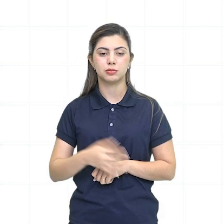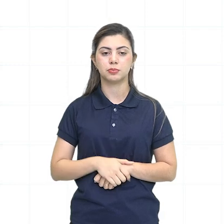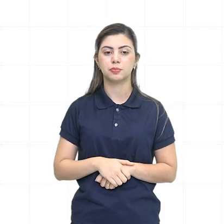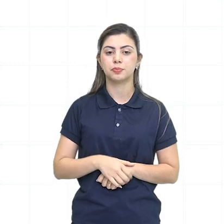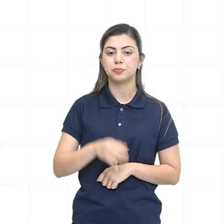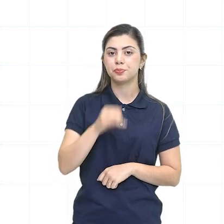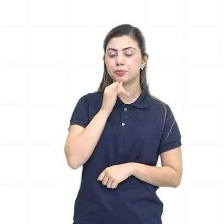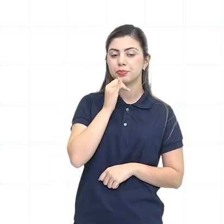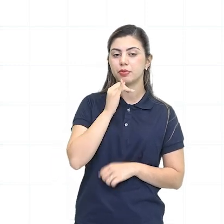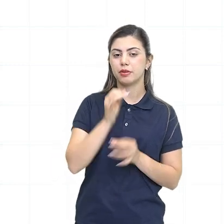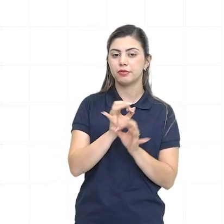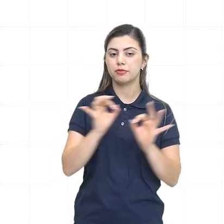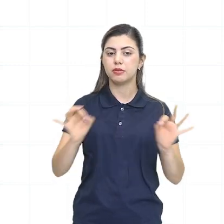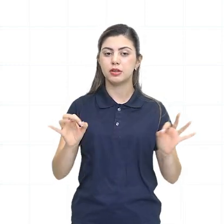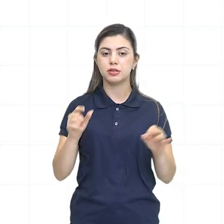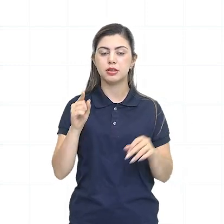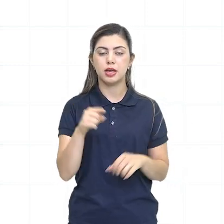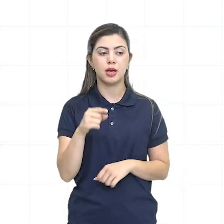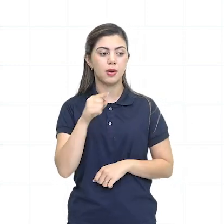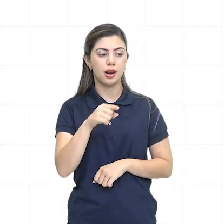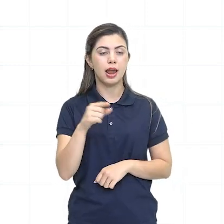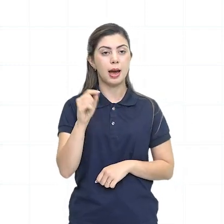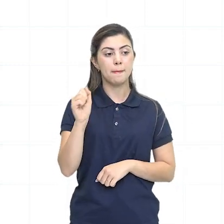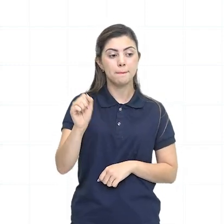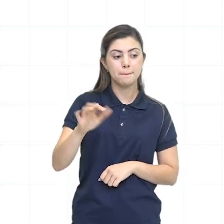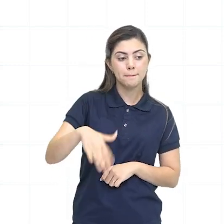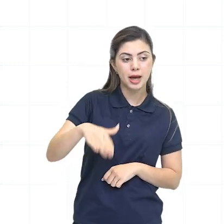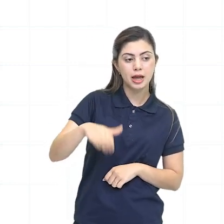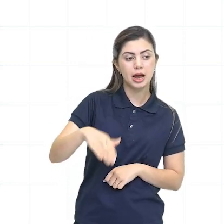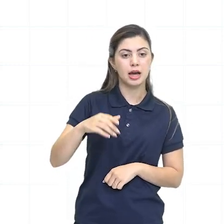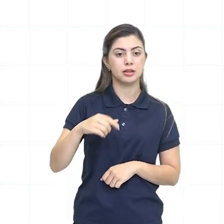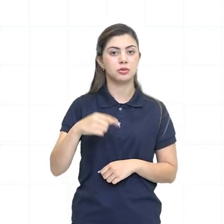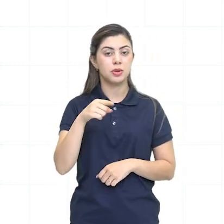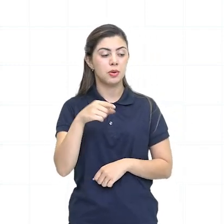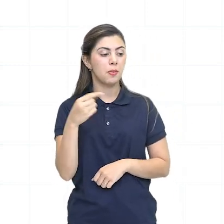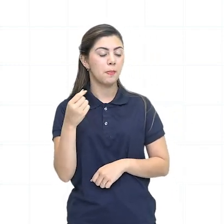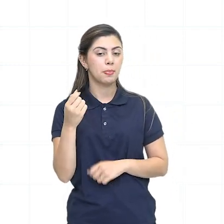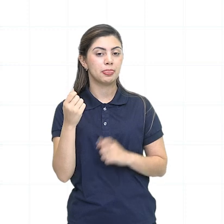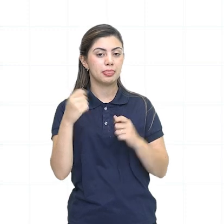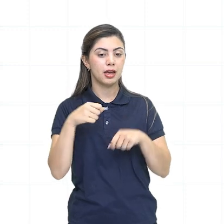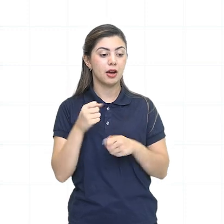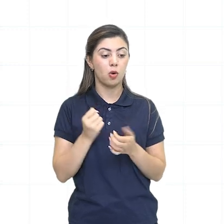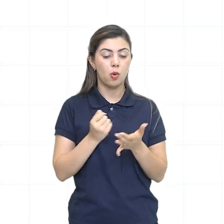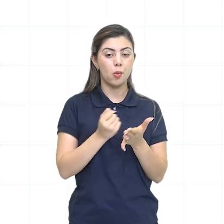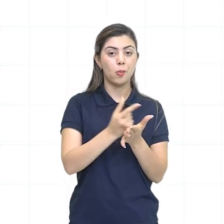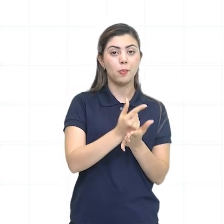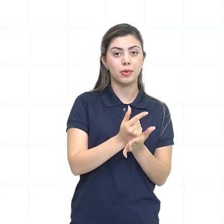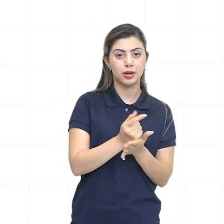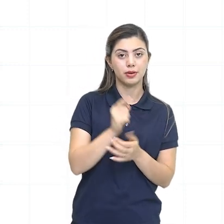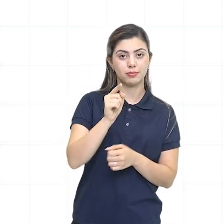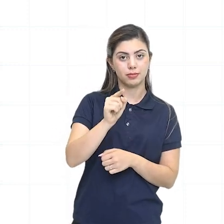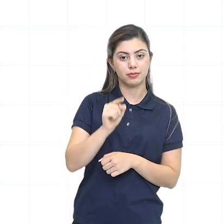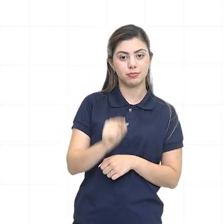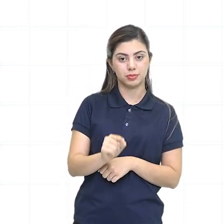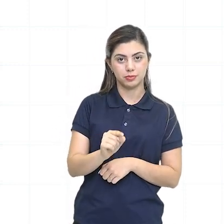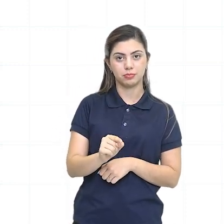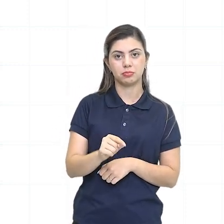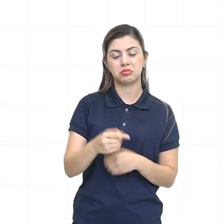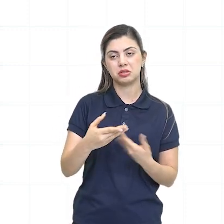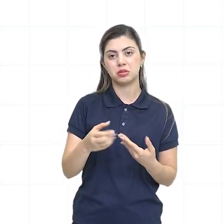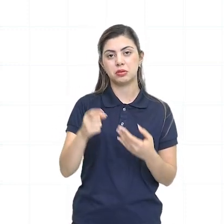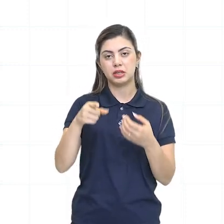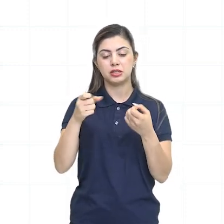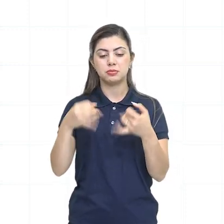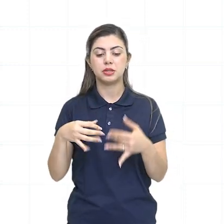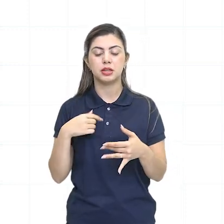Aproveitei a promoção e comprei 2 pontos. Aí vem as enumerações ou